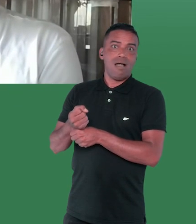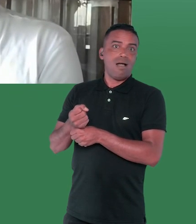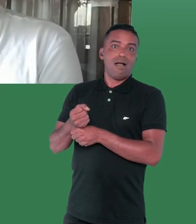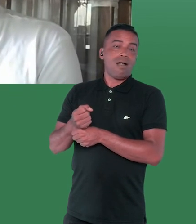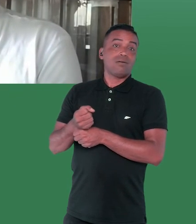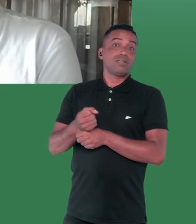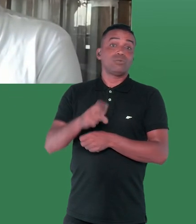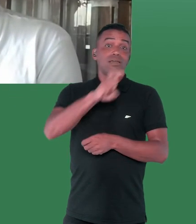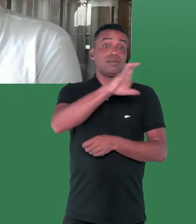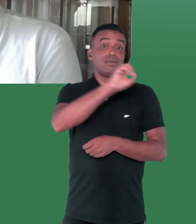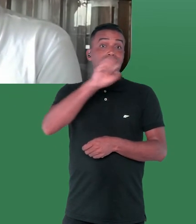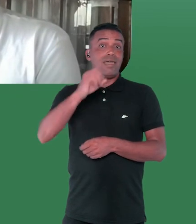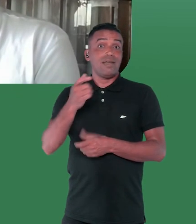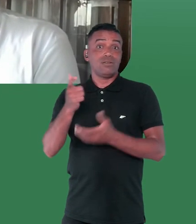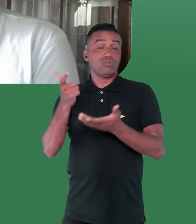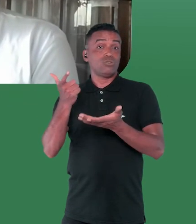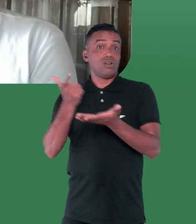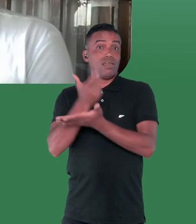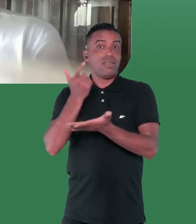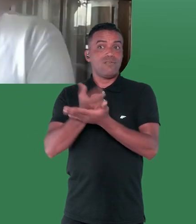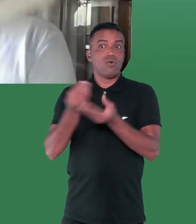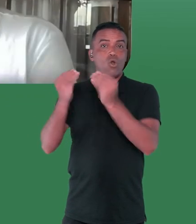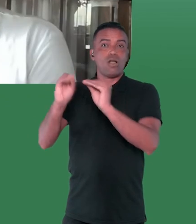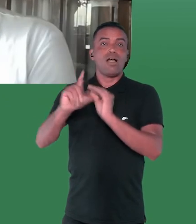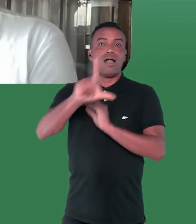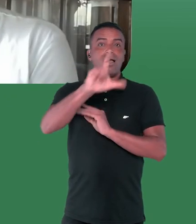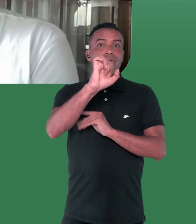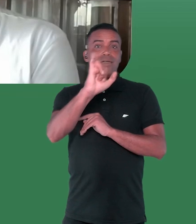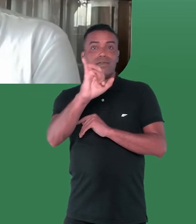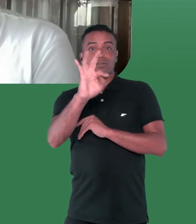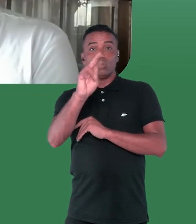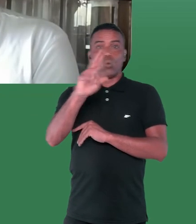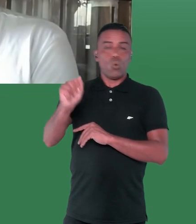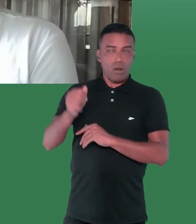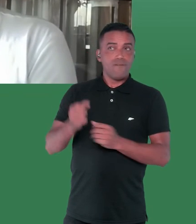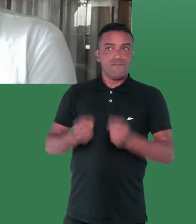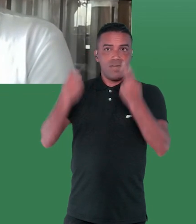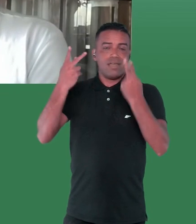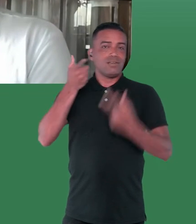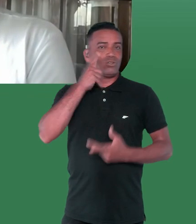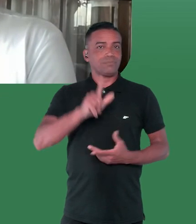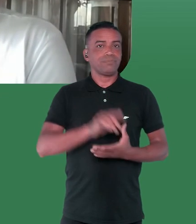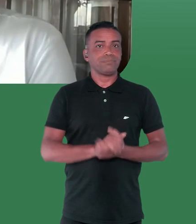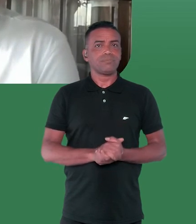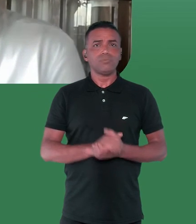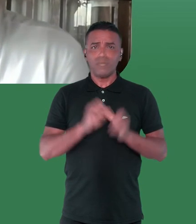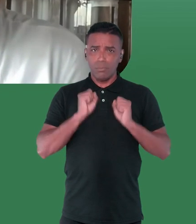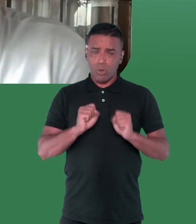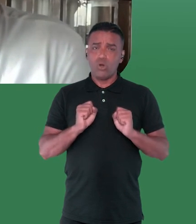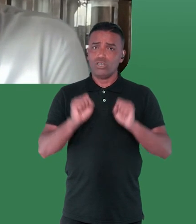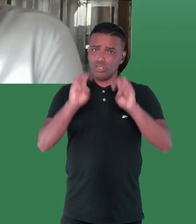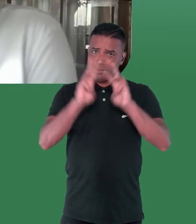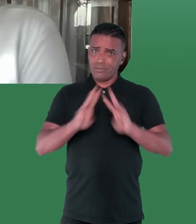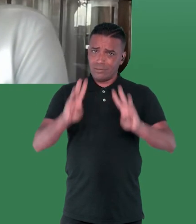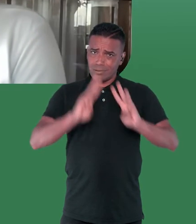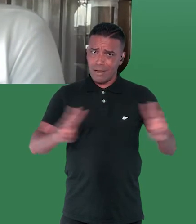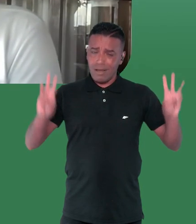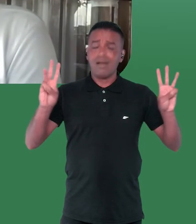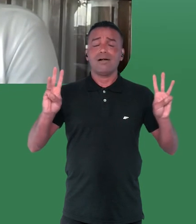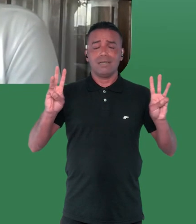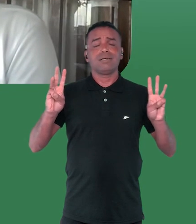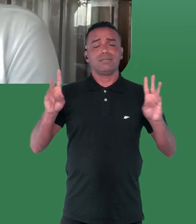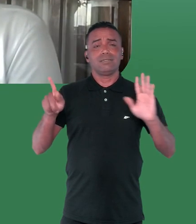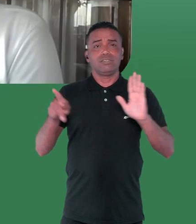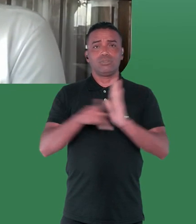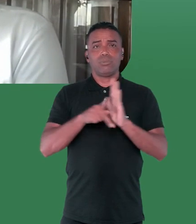paguei a conta do livro, resultado, não botei os outros para vender, tem uns 500 lá em casa, eu fico olhando para eles, hora dessa eu vou pôr na leitura esse mês. Mas